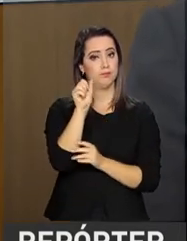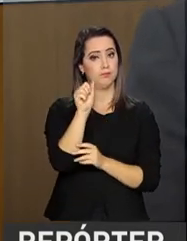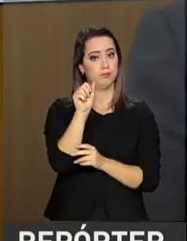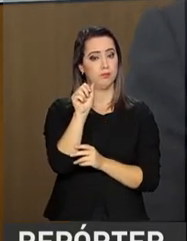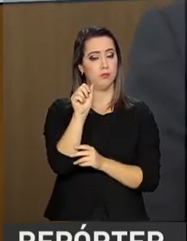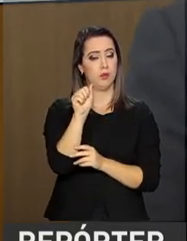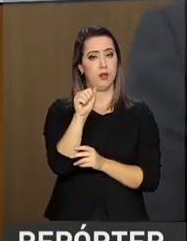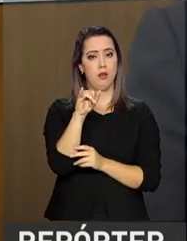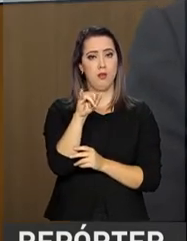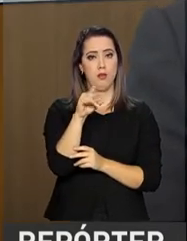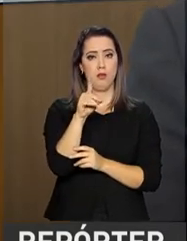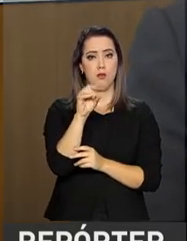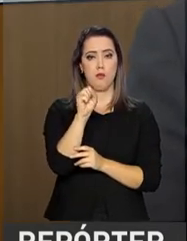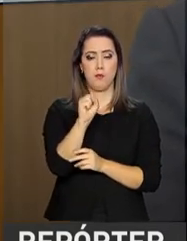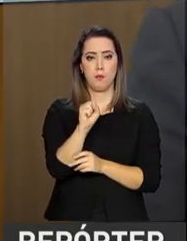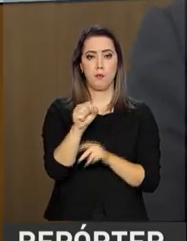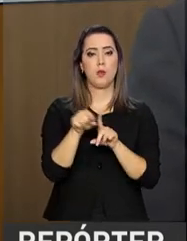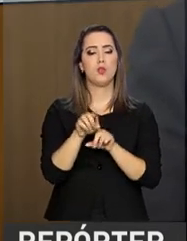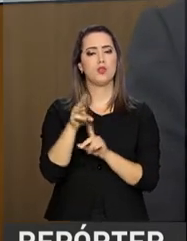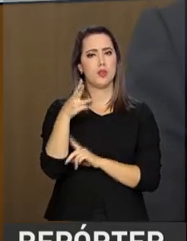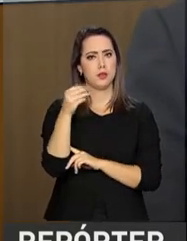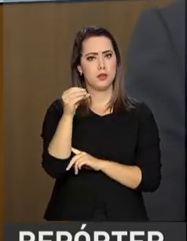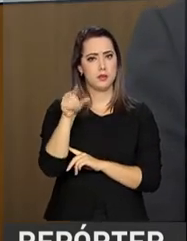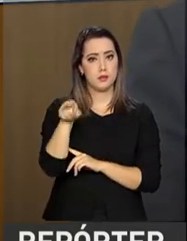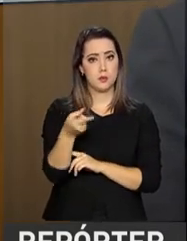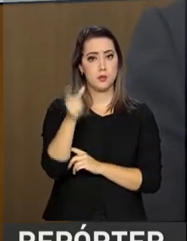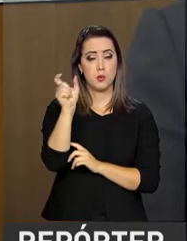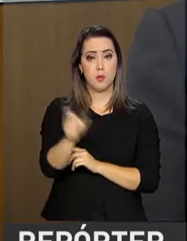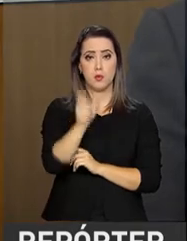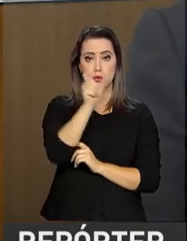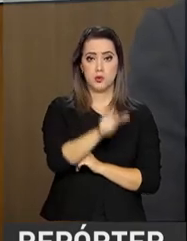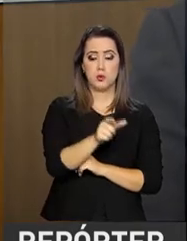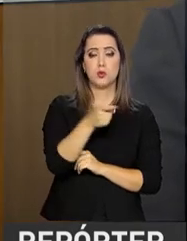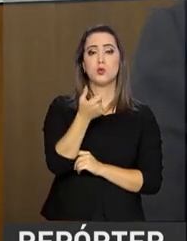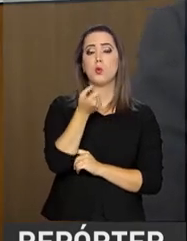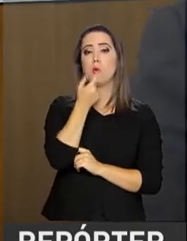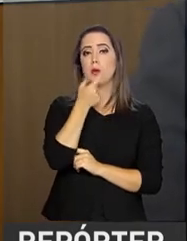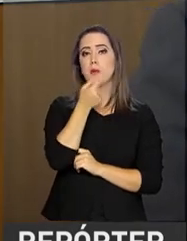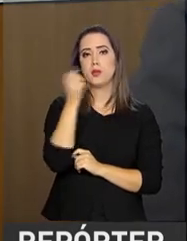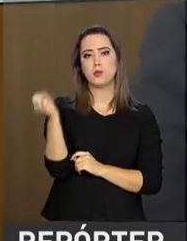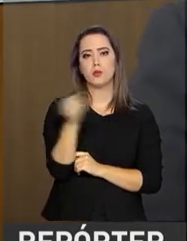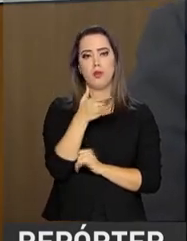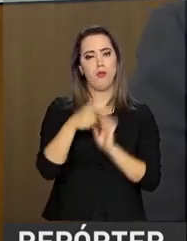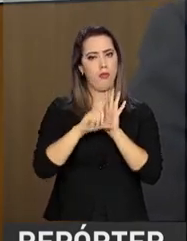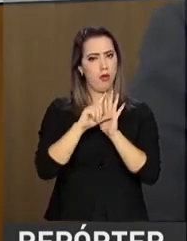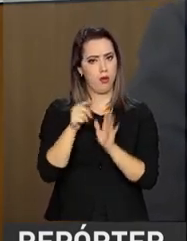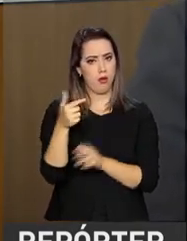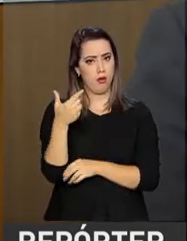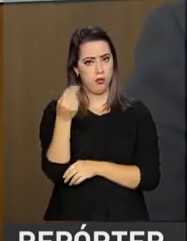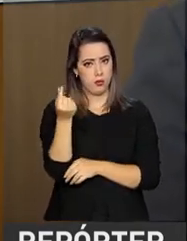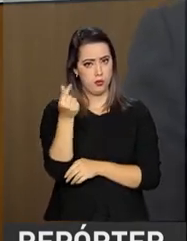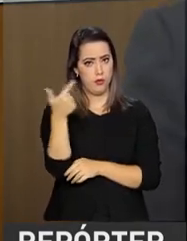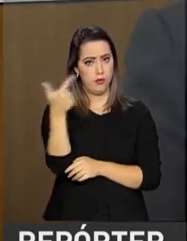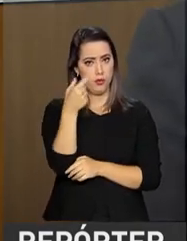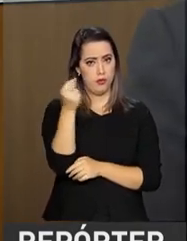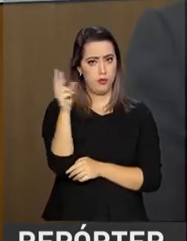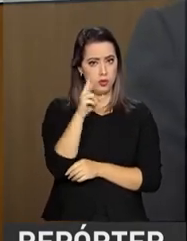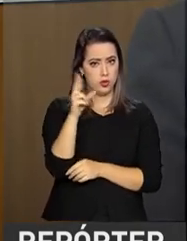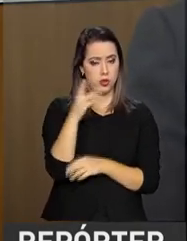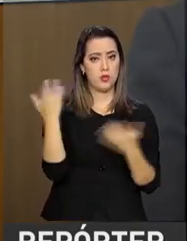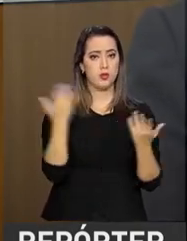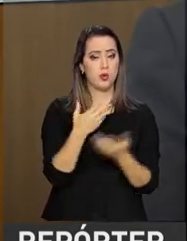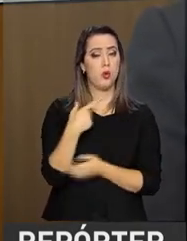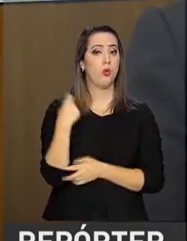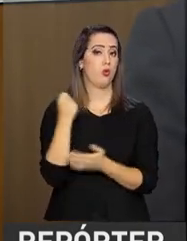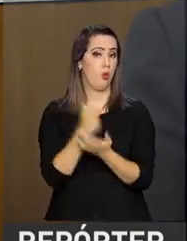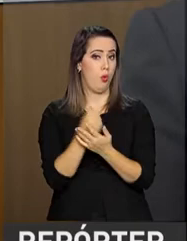pacientes com este medicamento novo que custava 20 reais quando eu assumi o ministério há um ano e meio atrás de hoje estamos comprando a